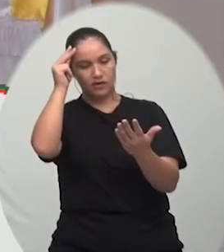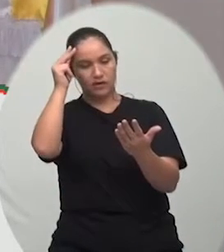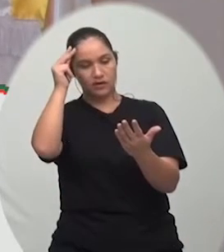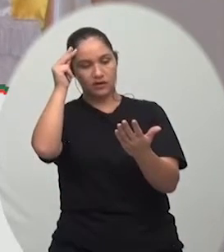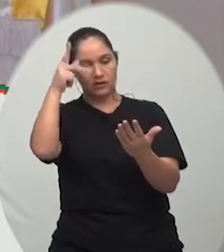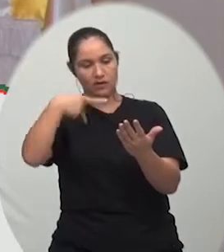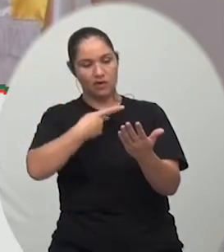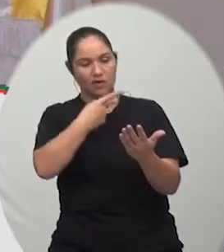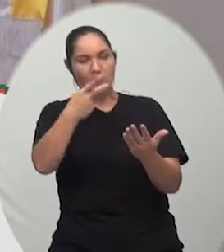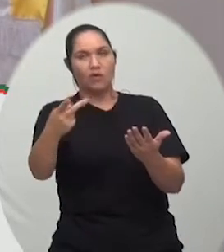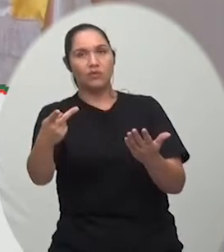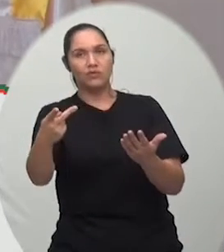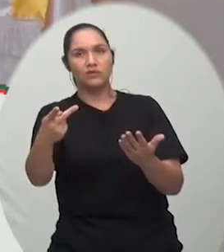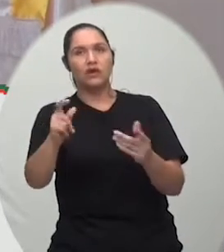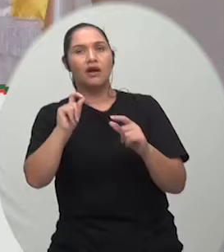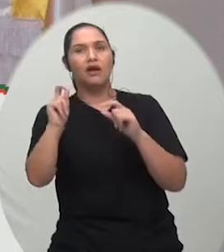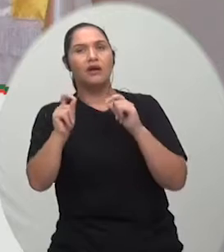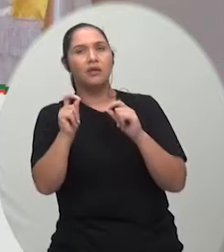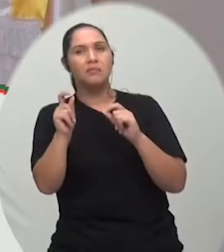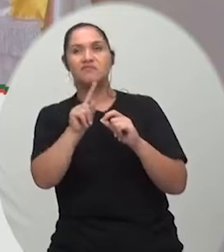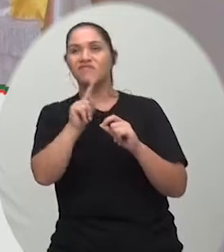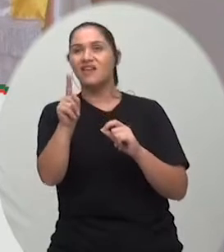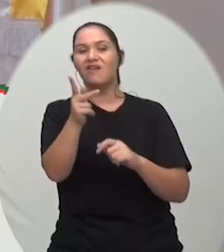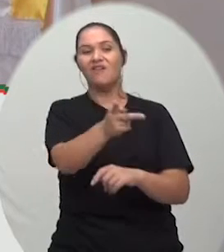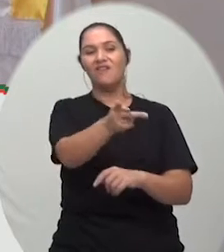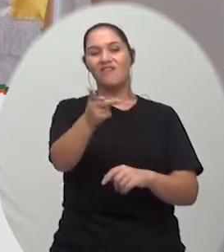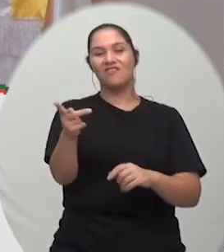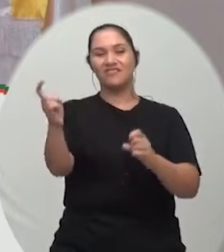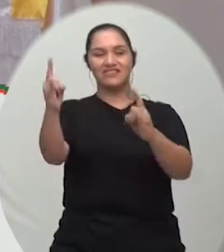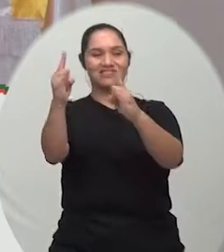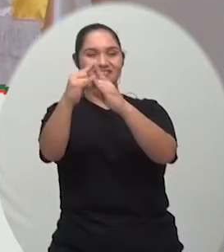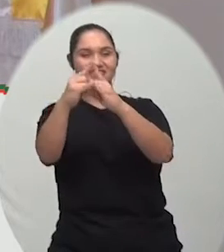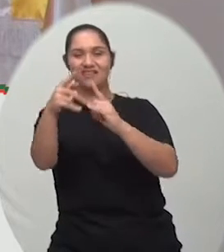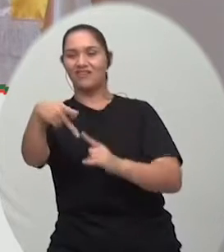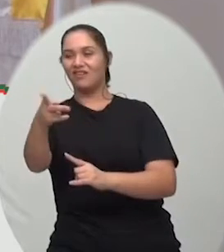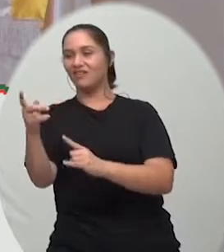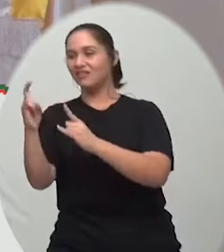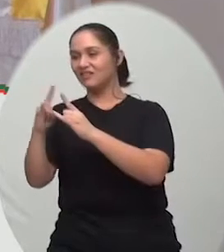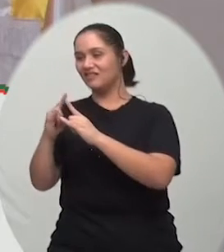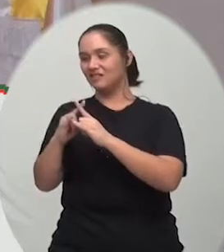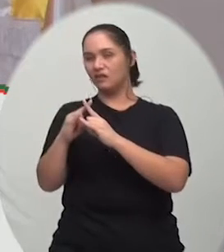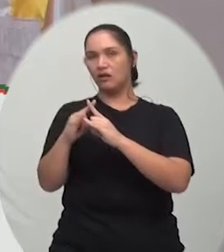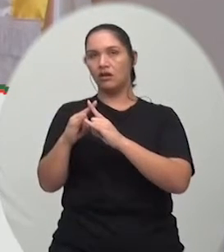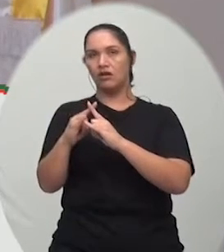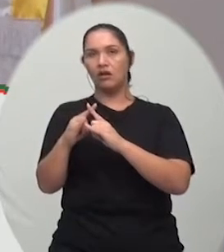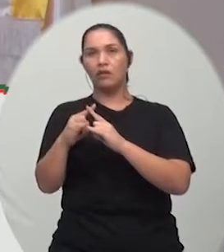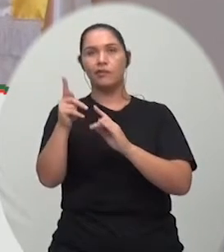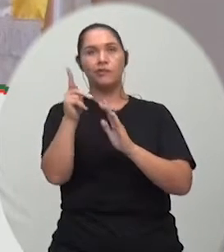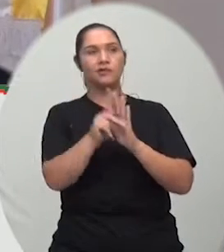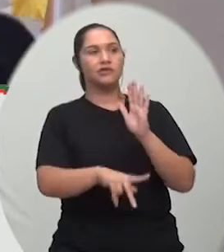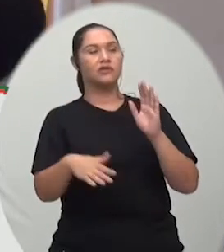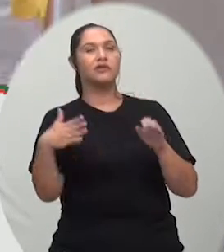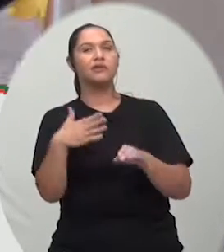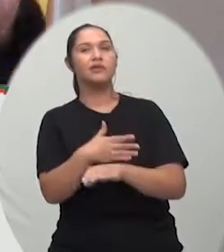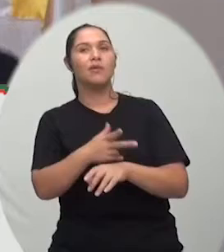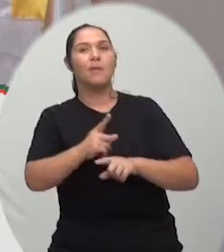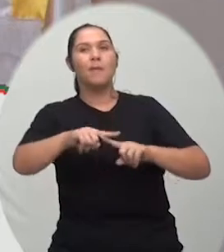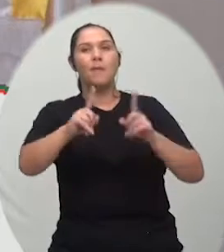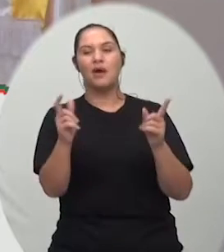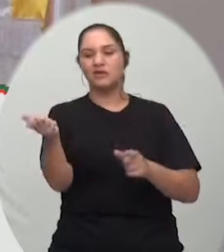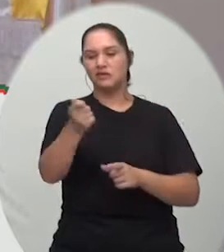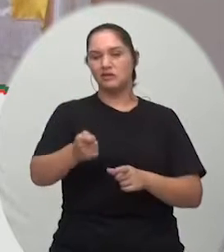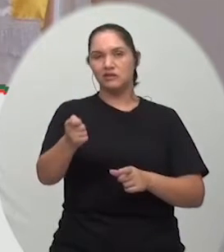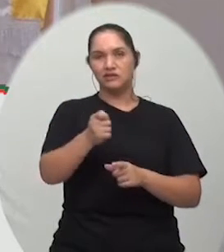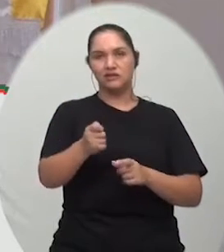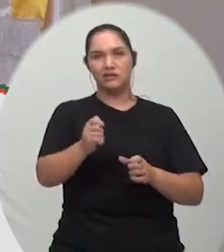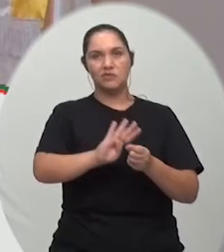a instituição Y, para participar de algum projeto e deixa a associação de moradores